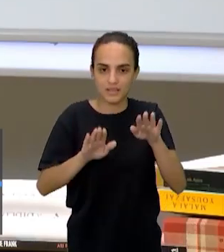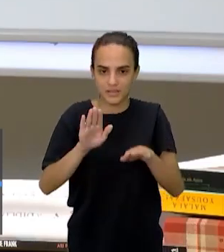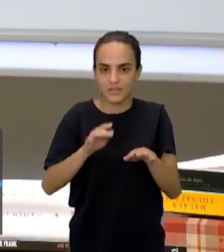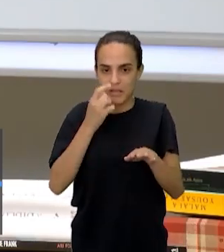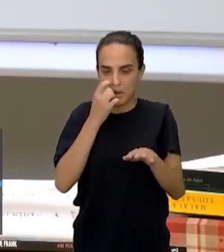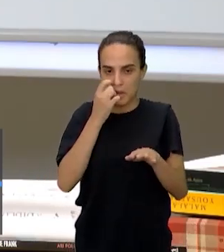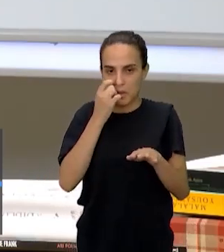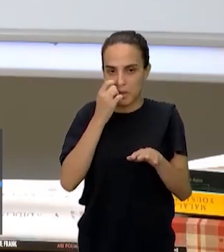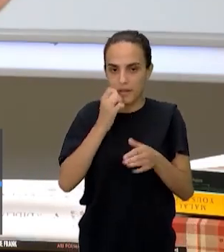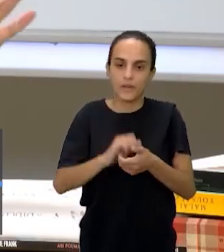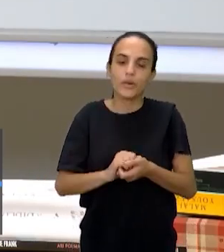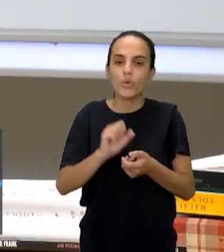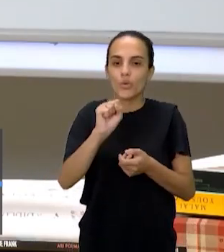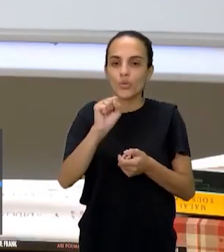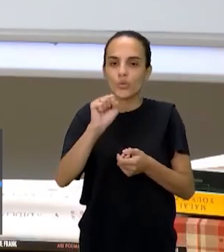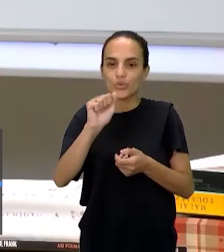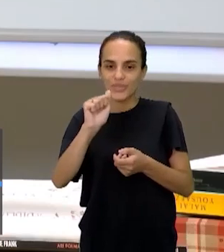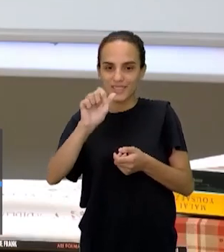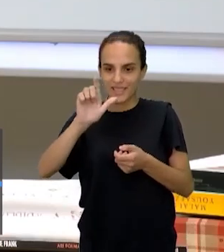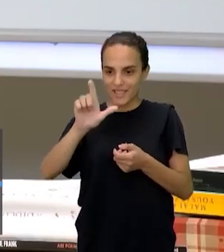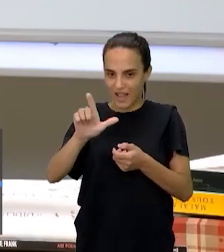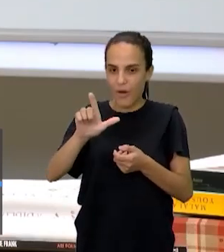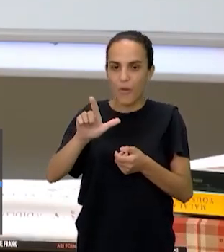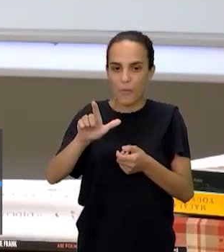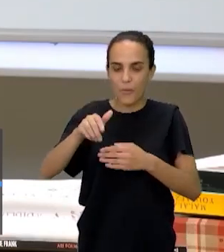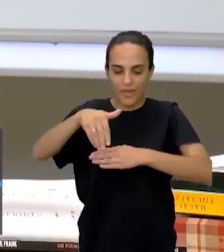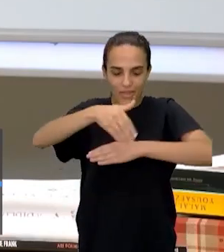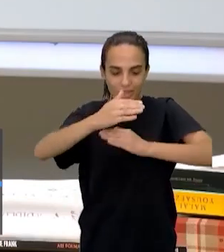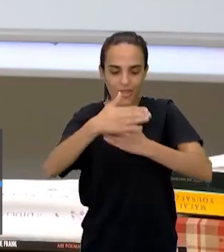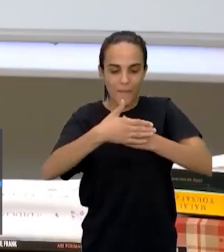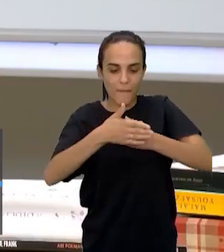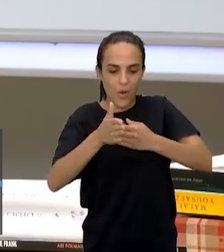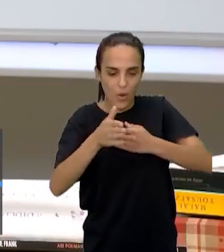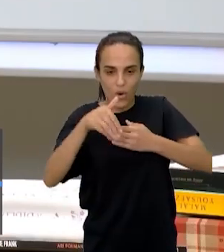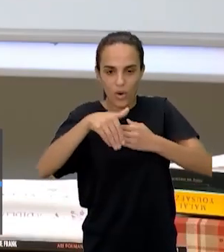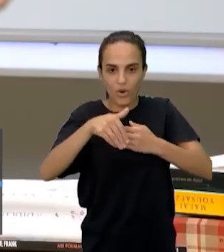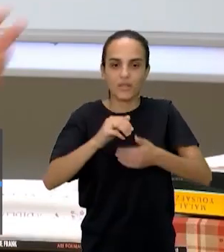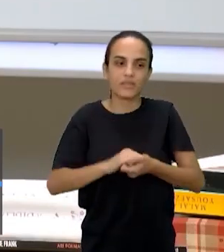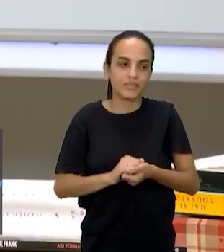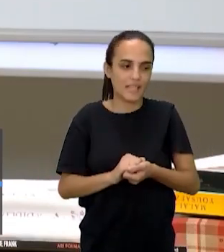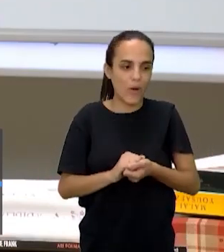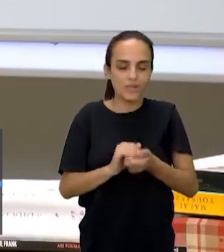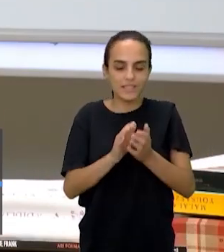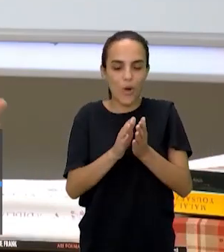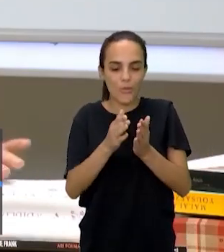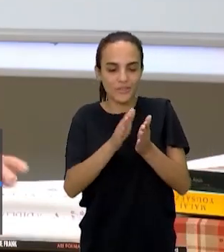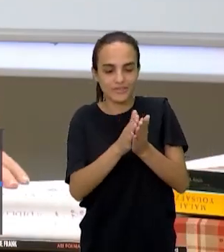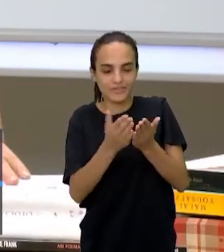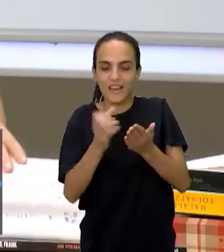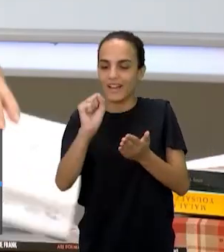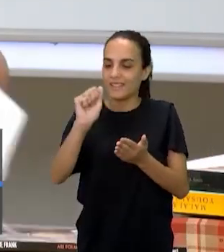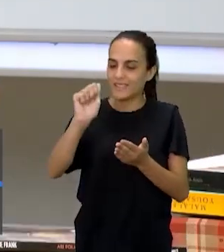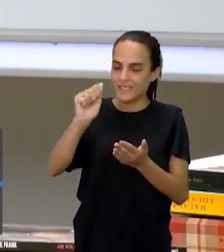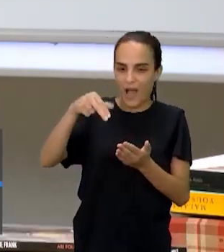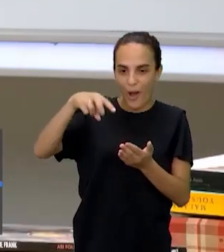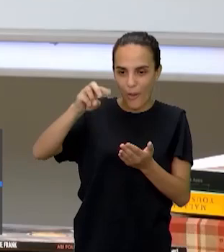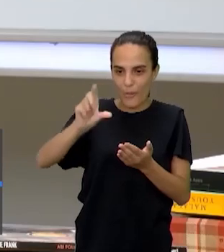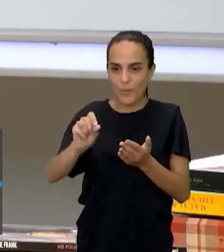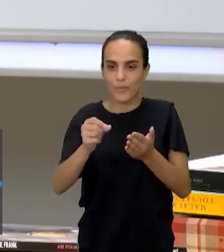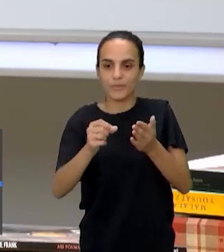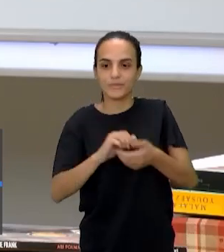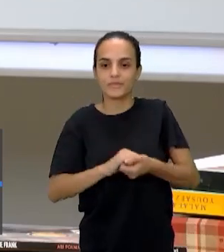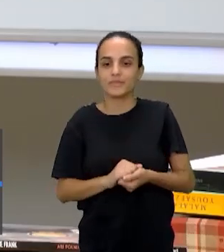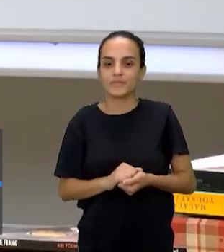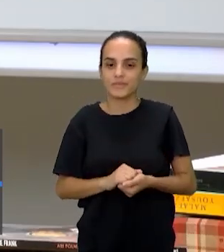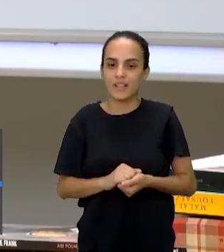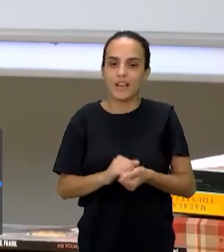salmo, ponho na porta, né? Eu pego um pedaço lá, um versículo. Eu tô lendo a Bíblia. Eu abro a Bíblia, deixo lá, falo, não, é bom